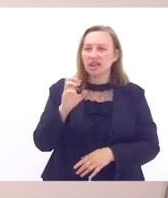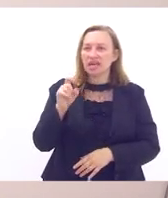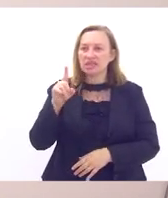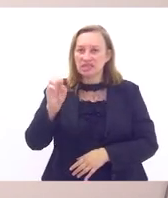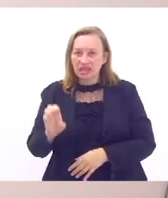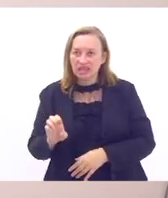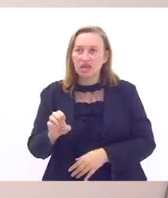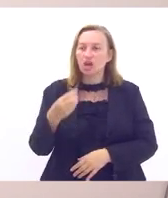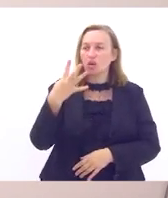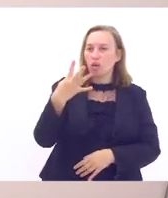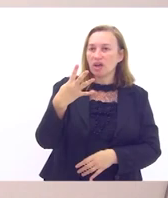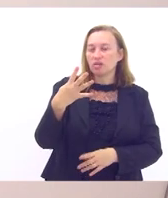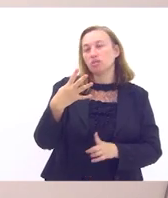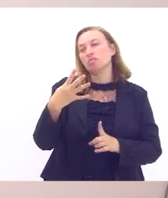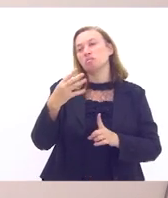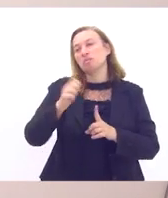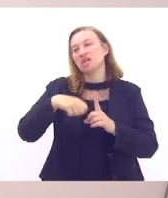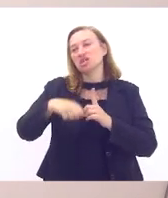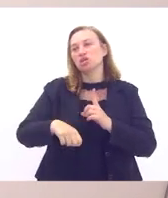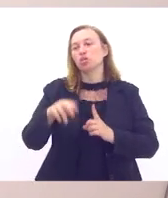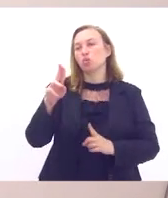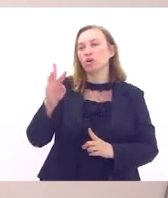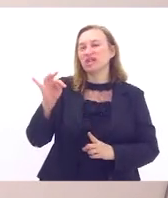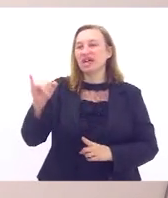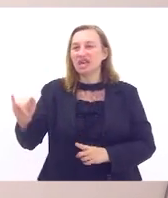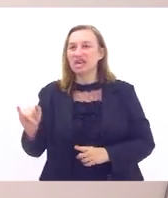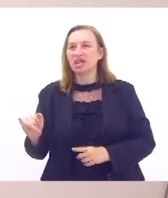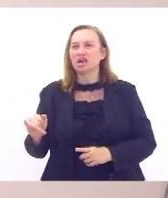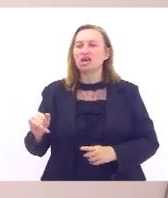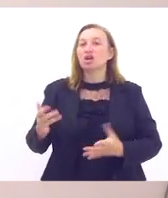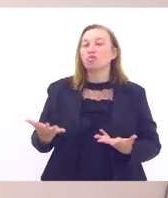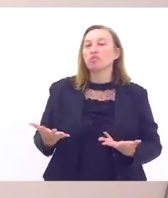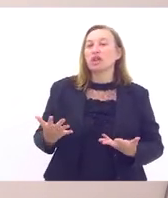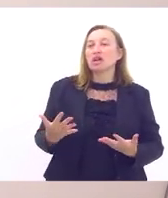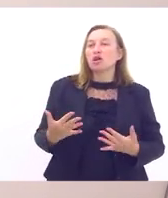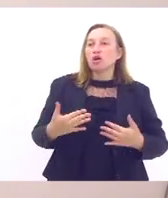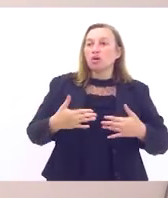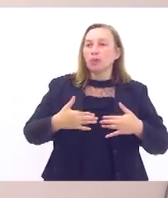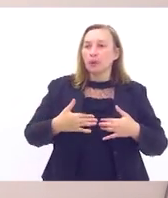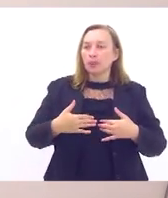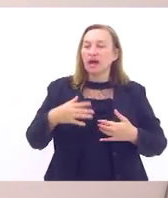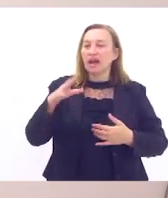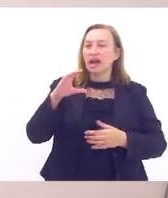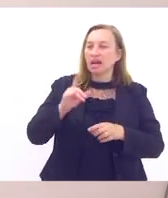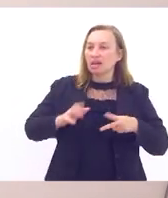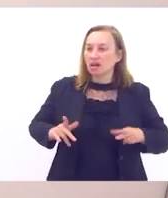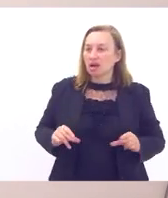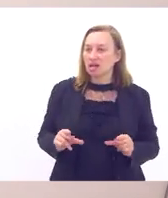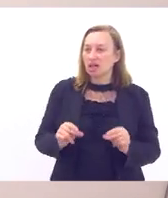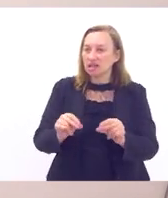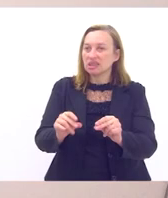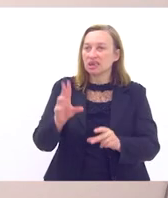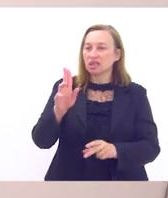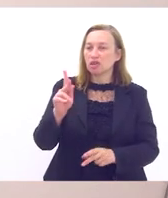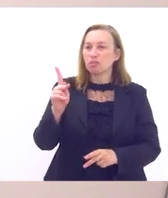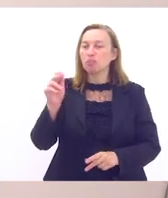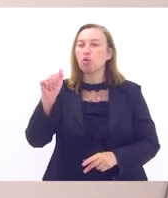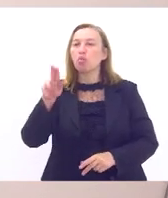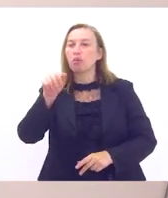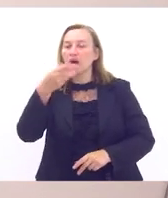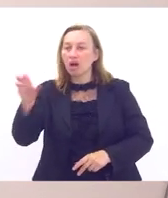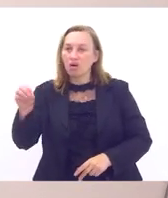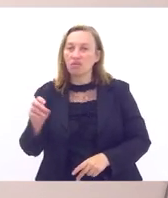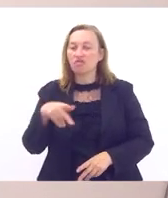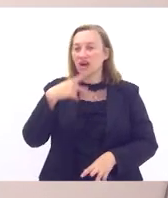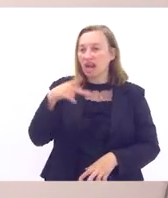UTI, e com câncer de pulmão. Em determinado momento, fizeram um diagnóstico de